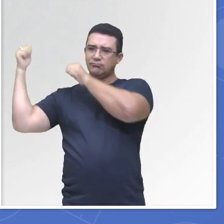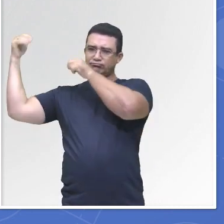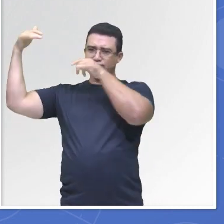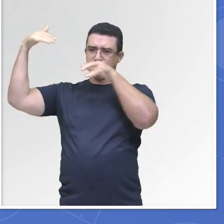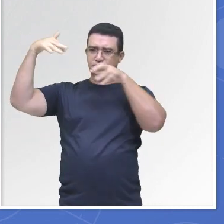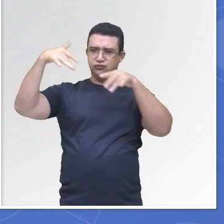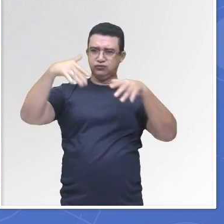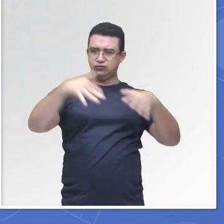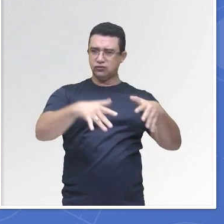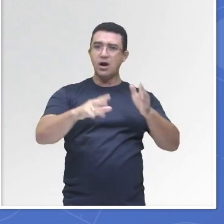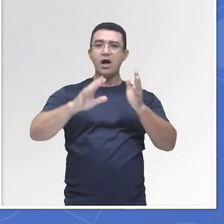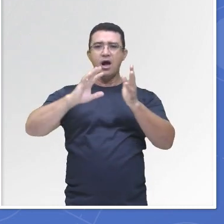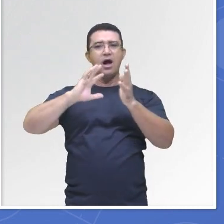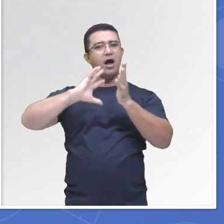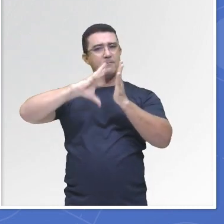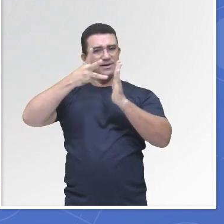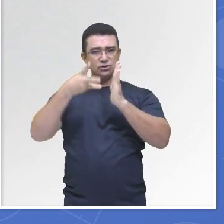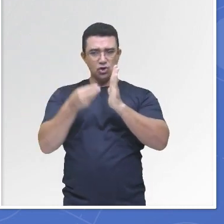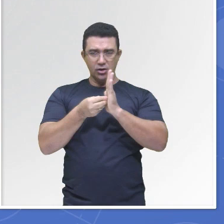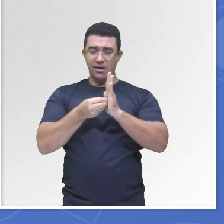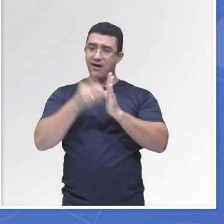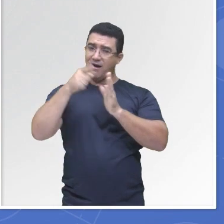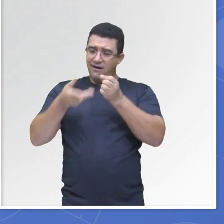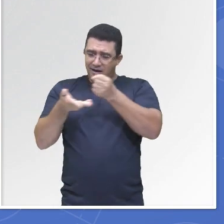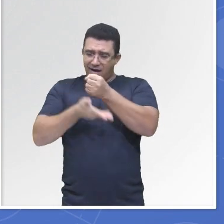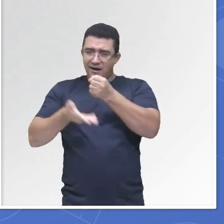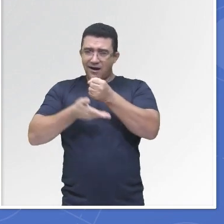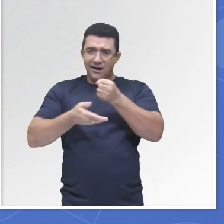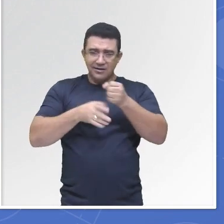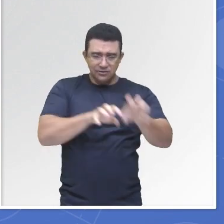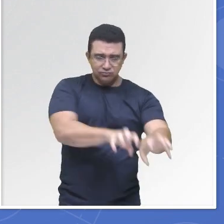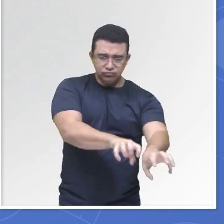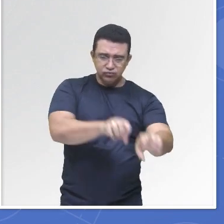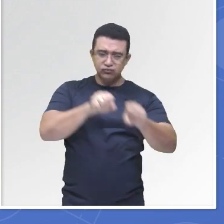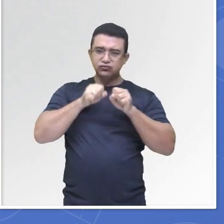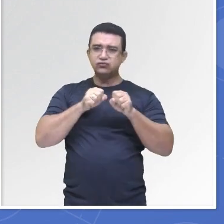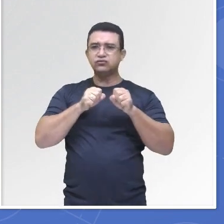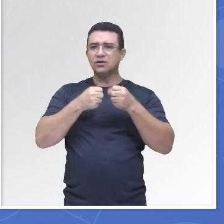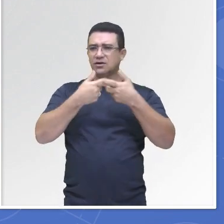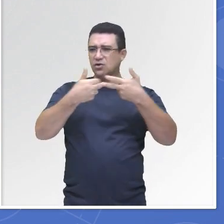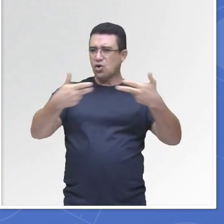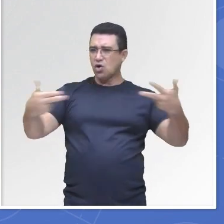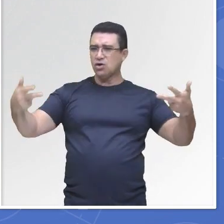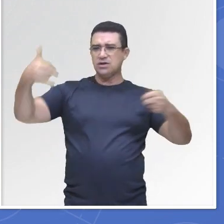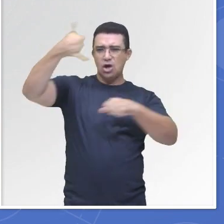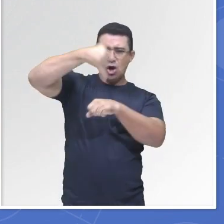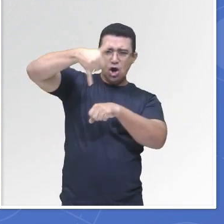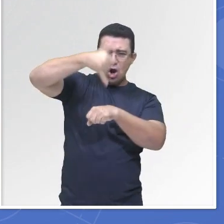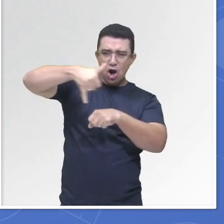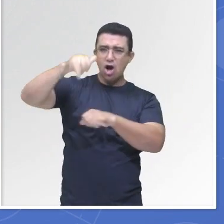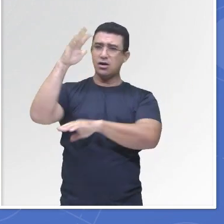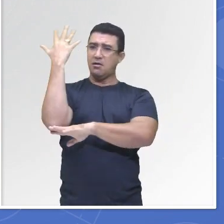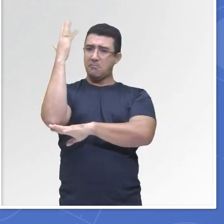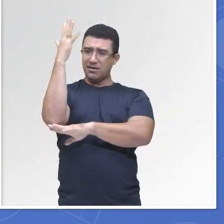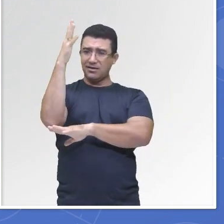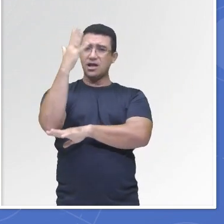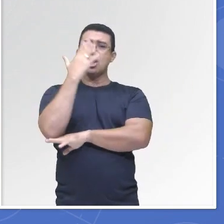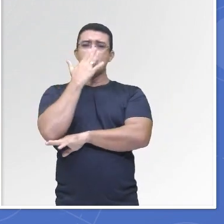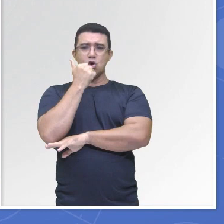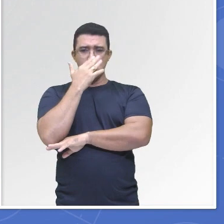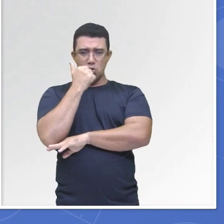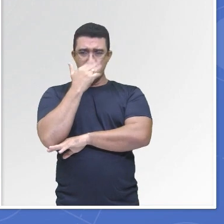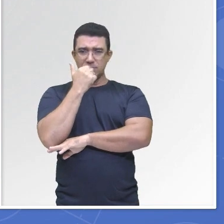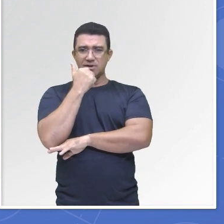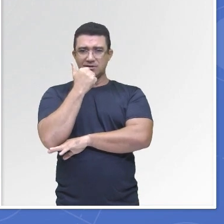na Amazônia, vai estar baseado na extração de ervas, raízes, óleos essenciais, madeiras, alimentos